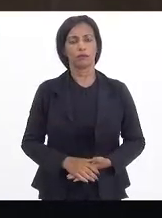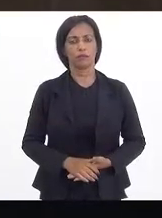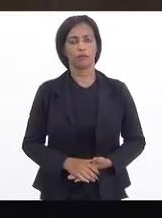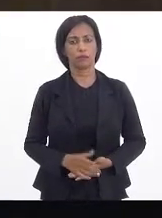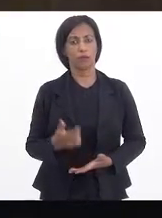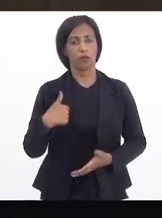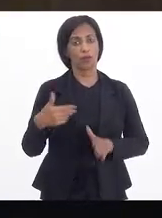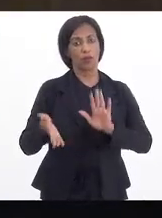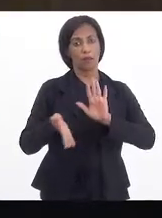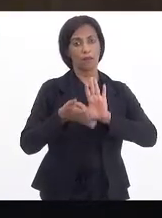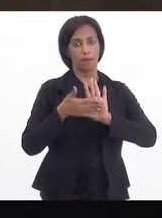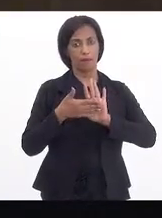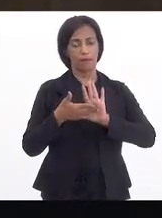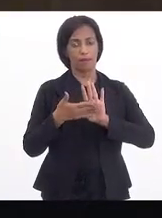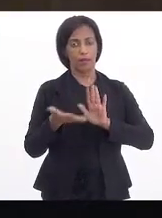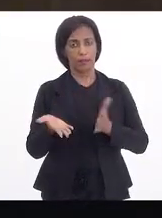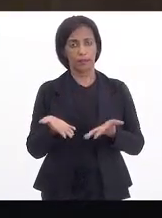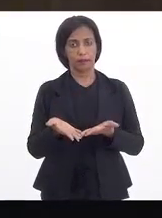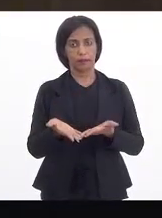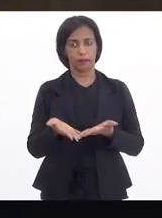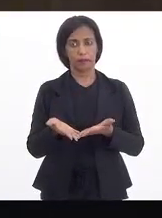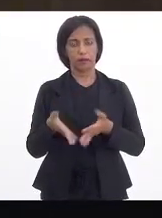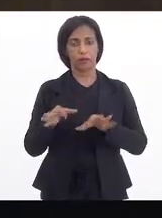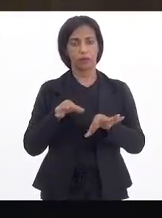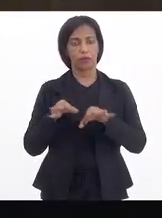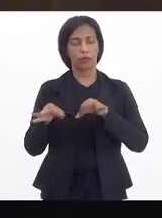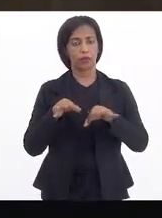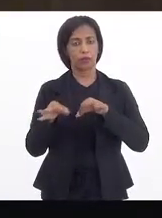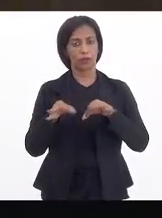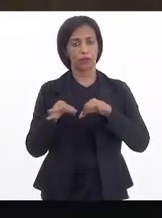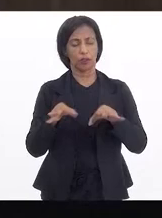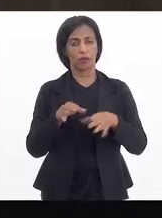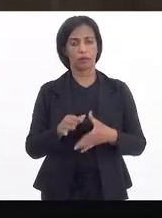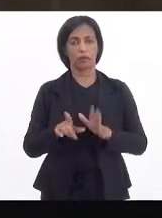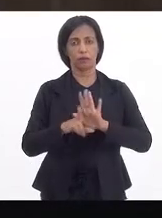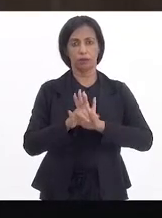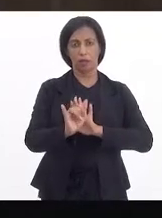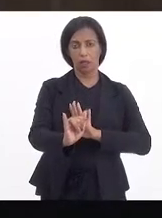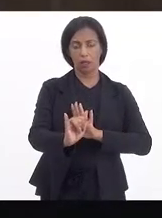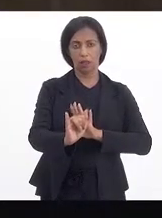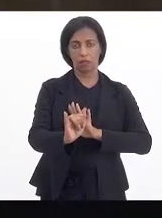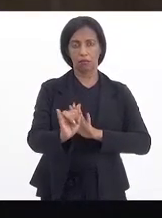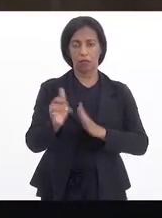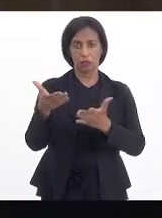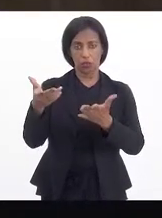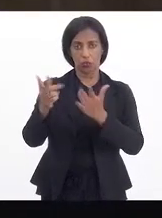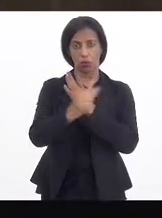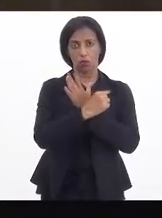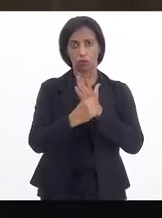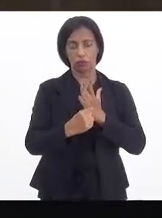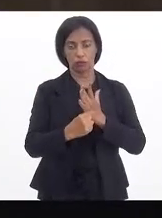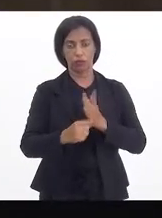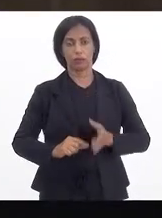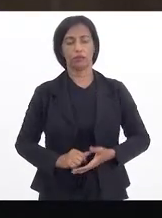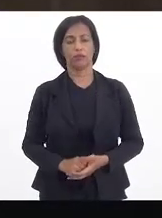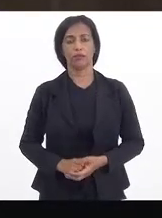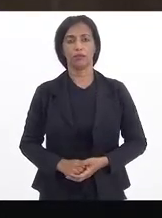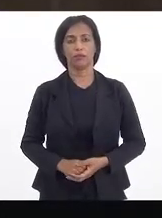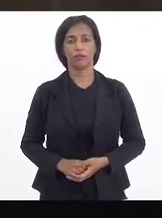vou dar parecer sobre o projeto de lei de vossa autoria